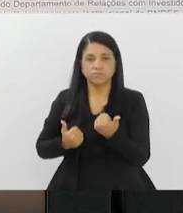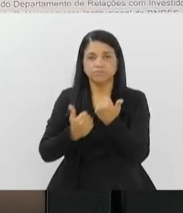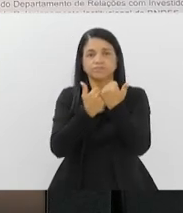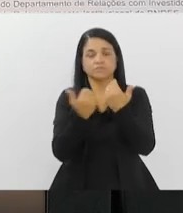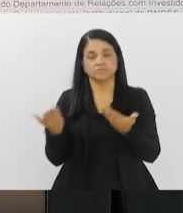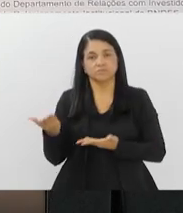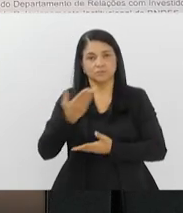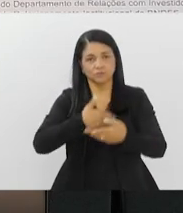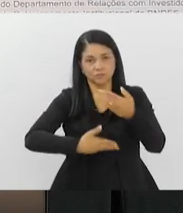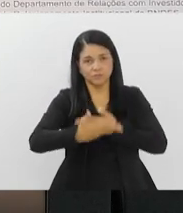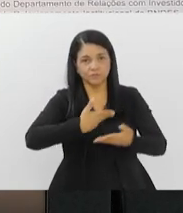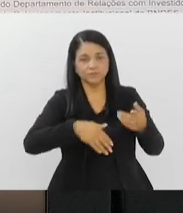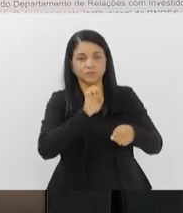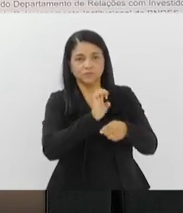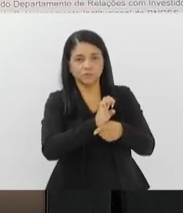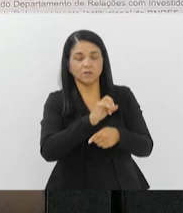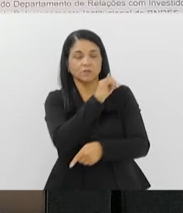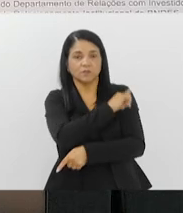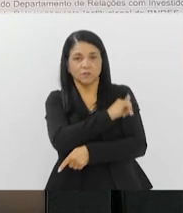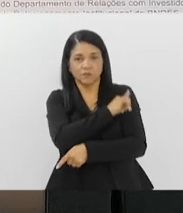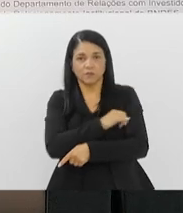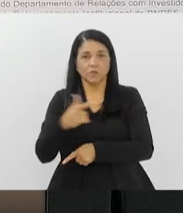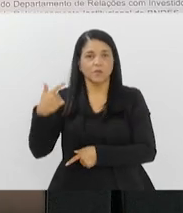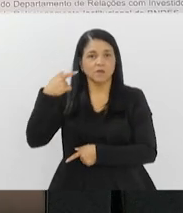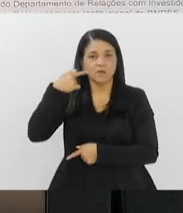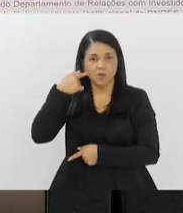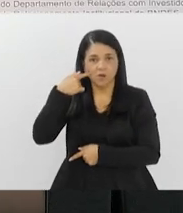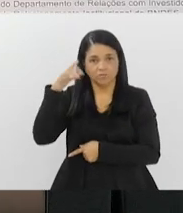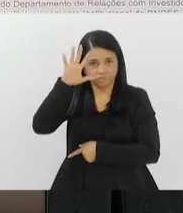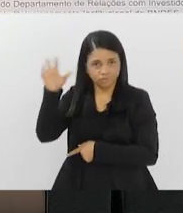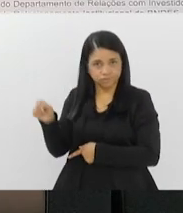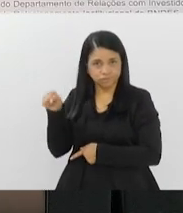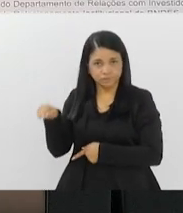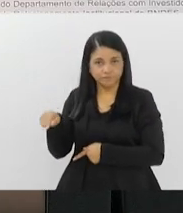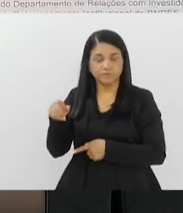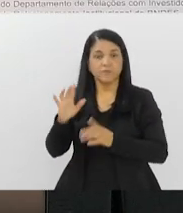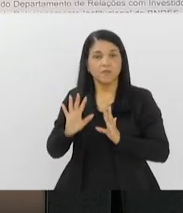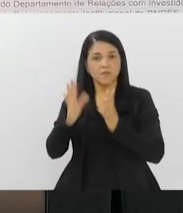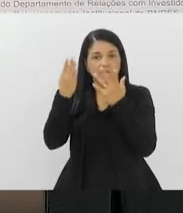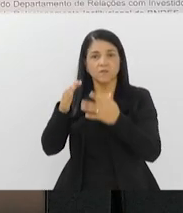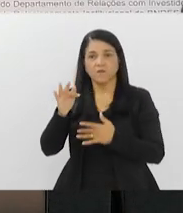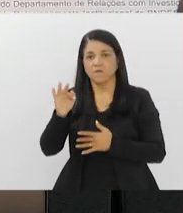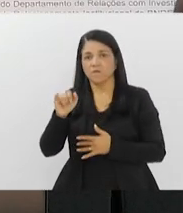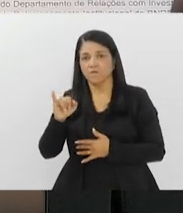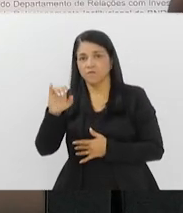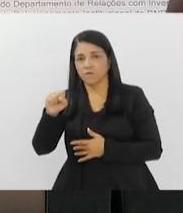entre o Estado do Rio de Janeiro e Angola. Através de eventos como a FILDA,